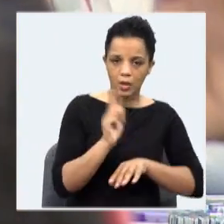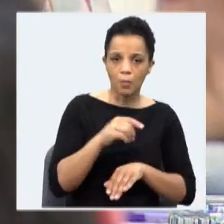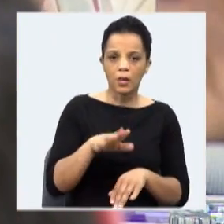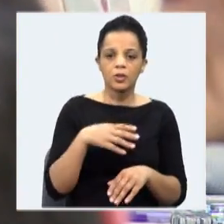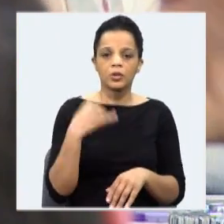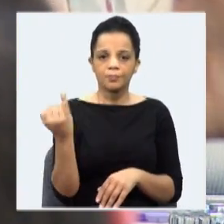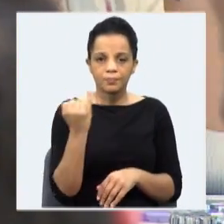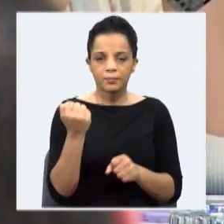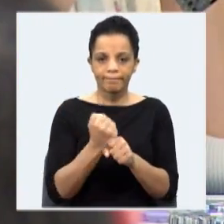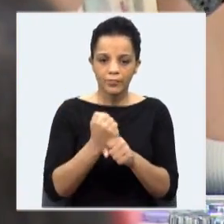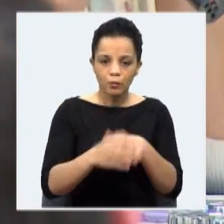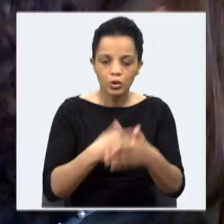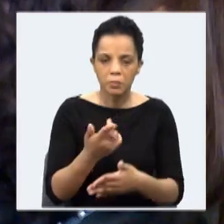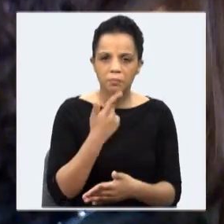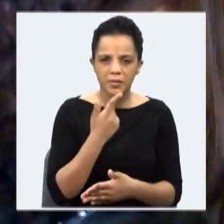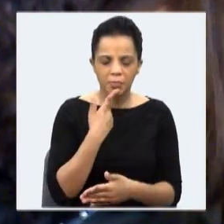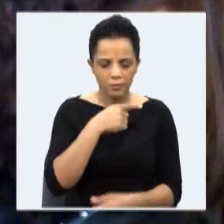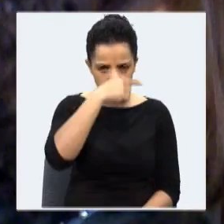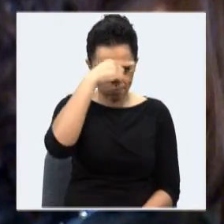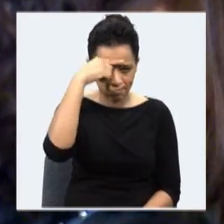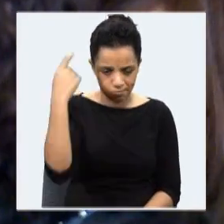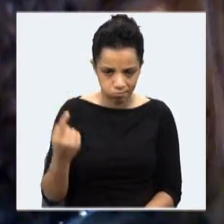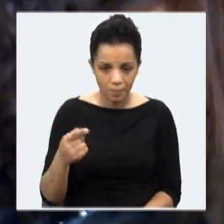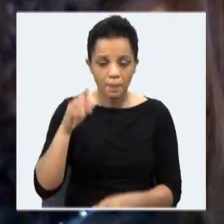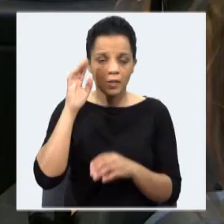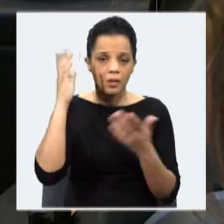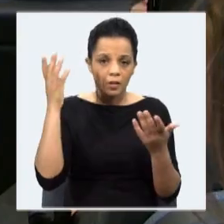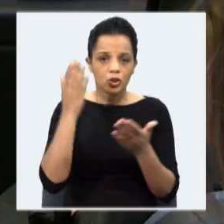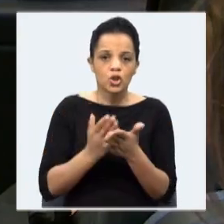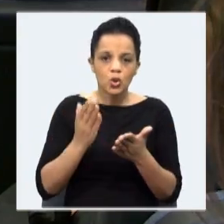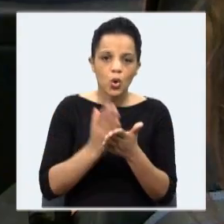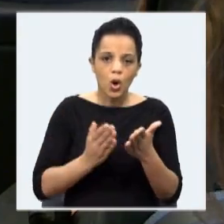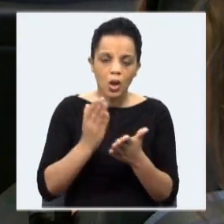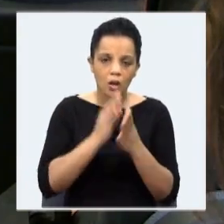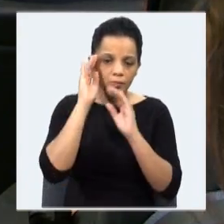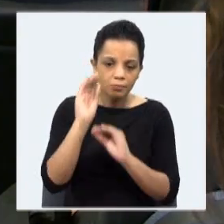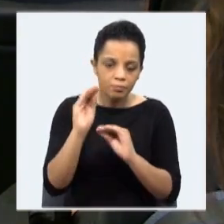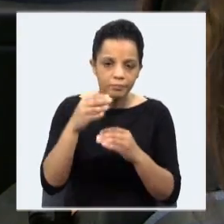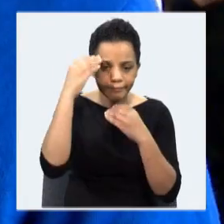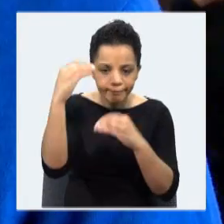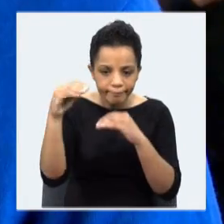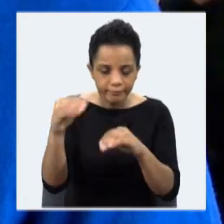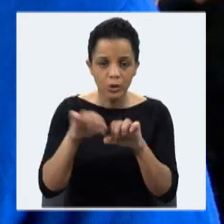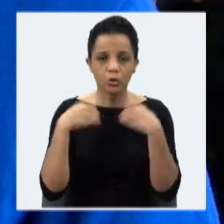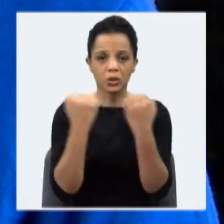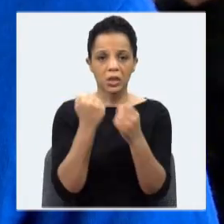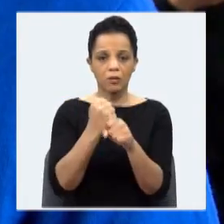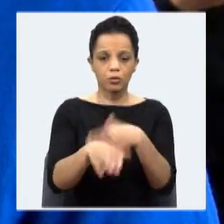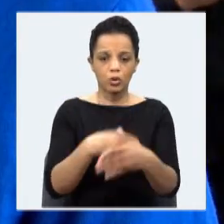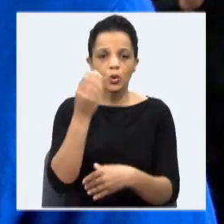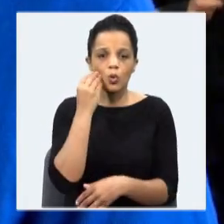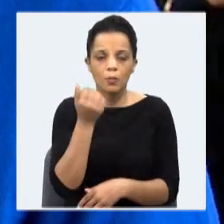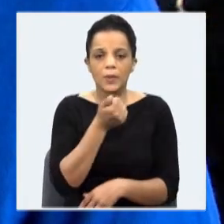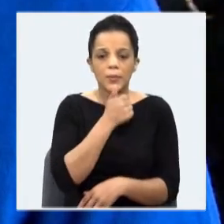sim, todo o funcionamento das instituições é muito difícil de entender. Não há muita formação nas escolas sobre como é que a nossa